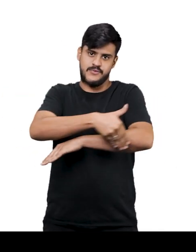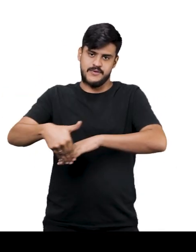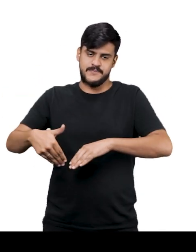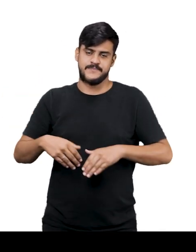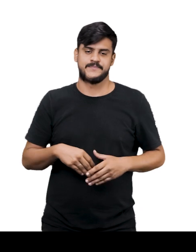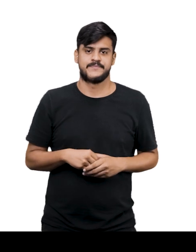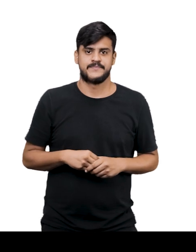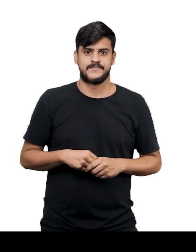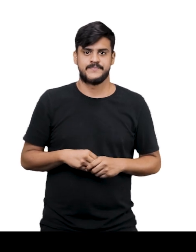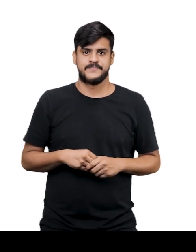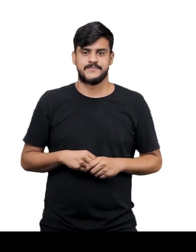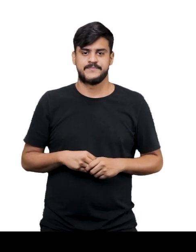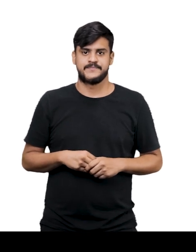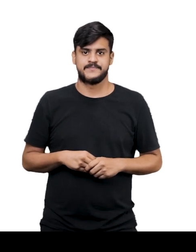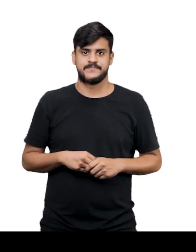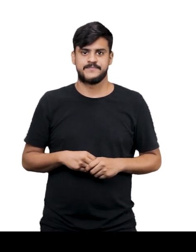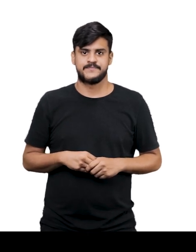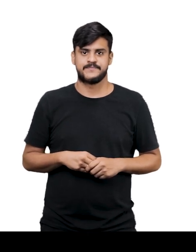Avenida Paulista.